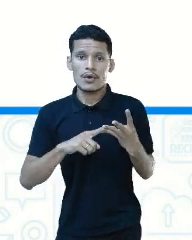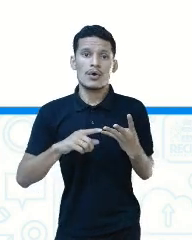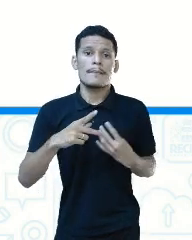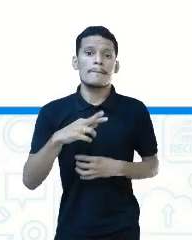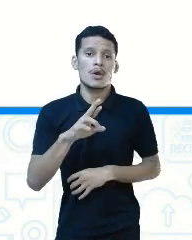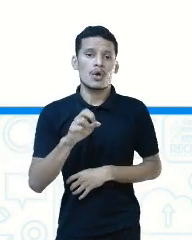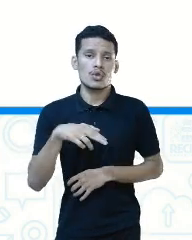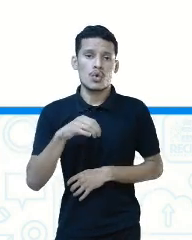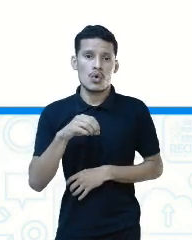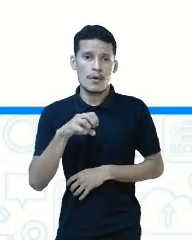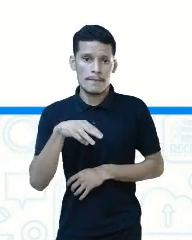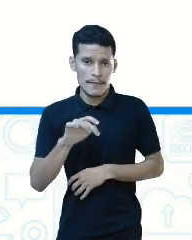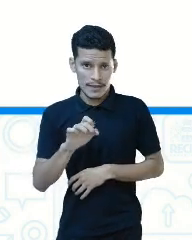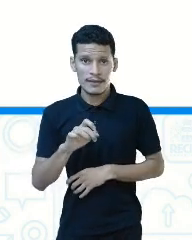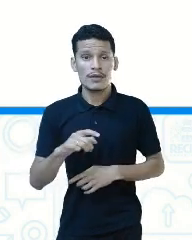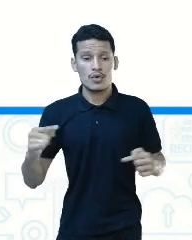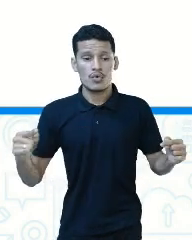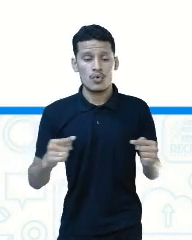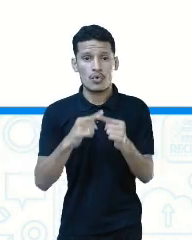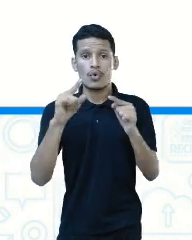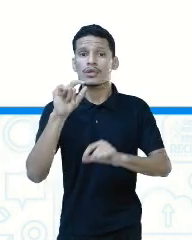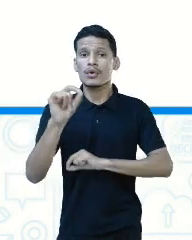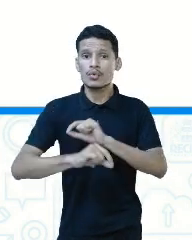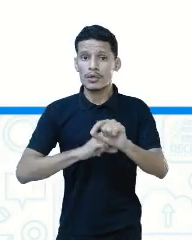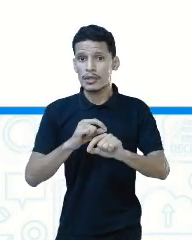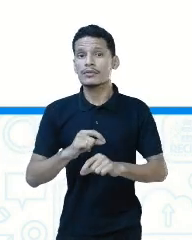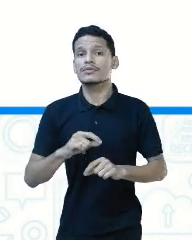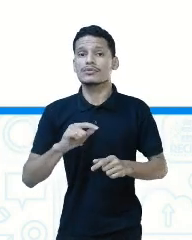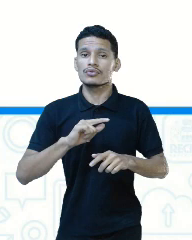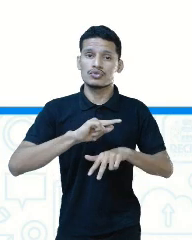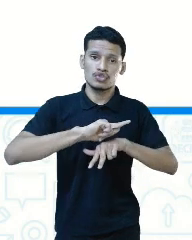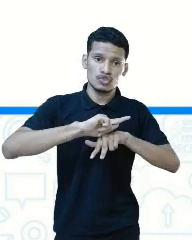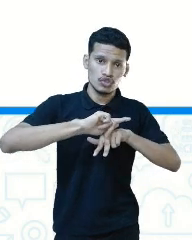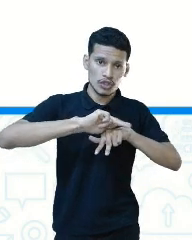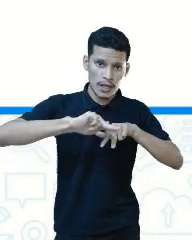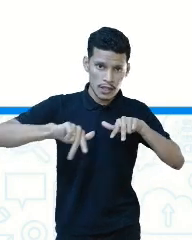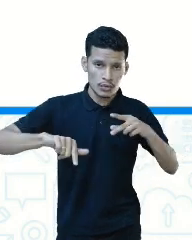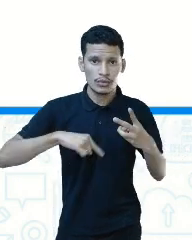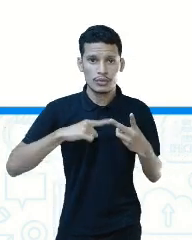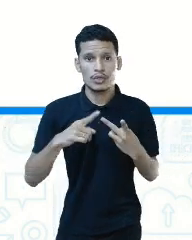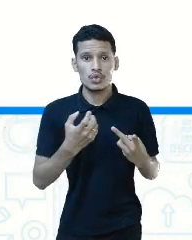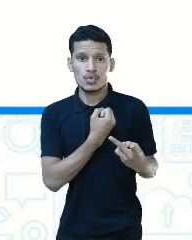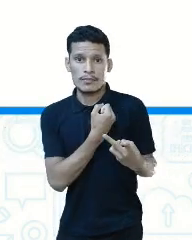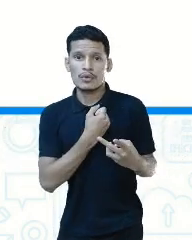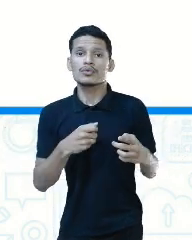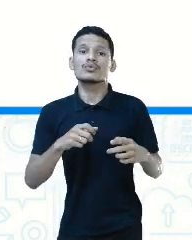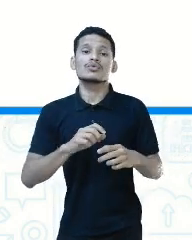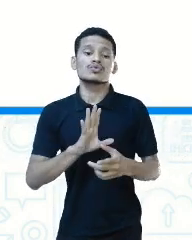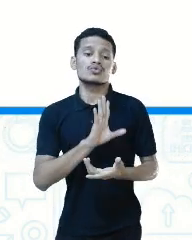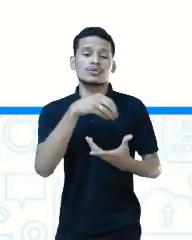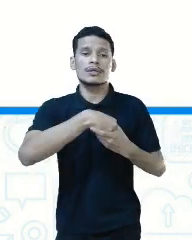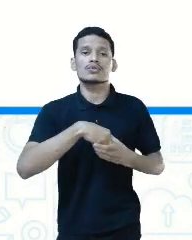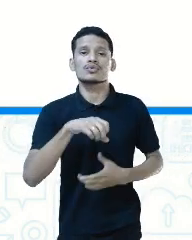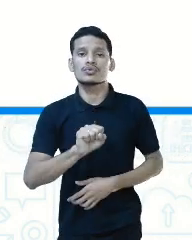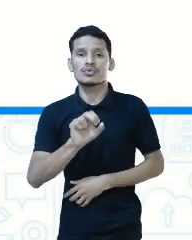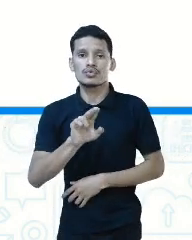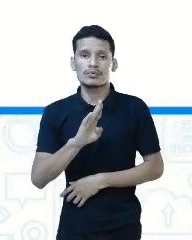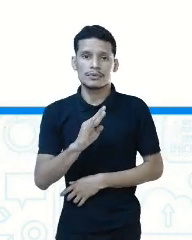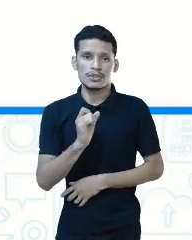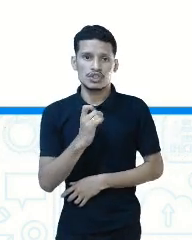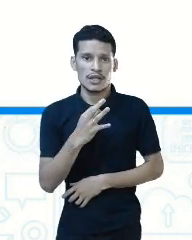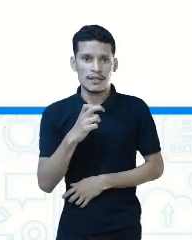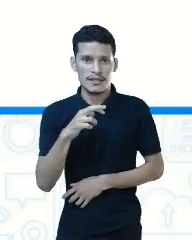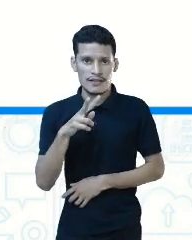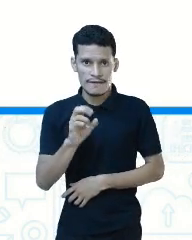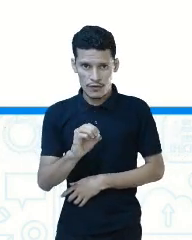o pronome concordam em gênero e número com o substantivo.